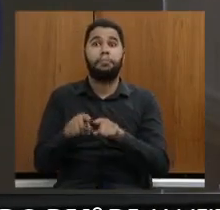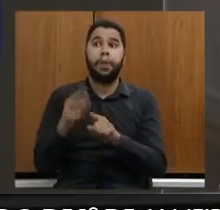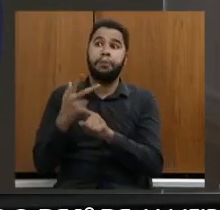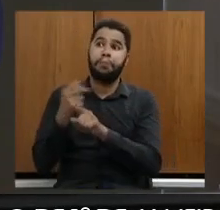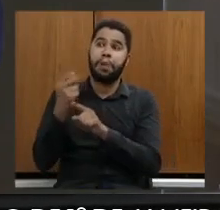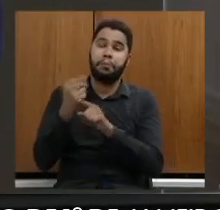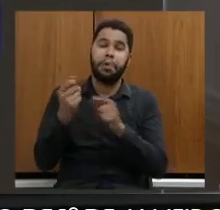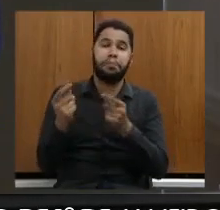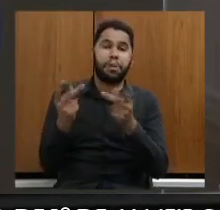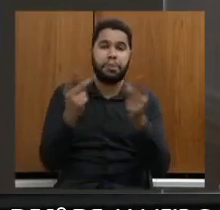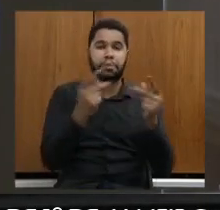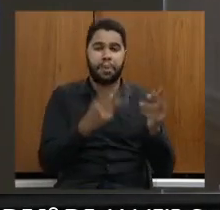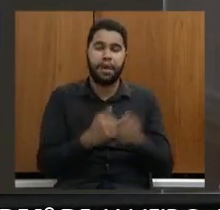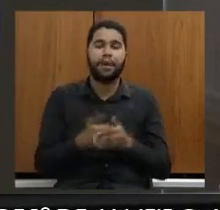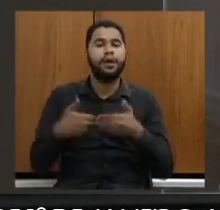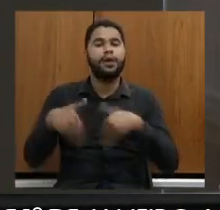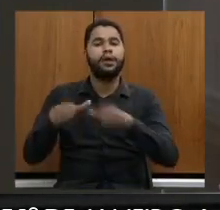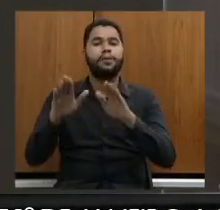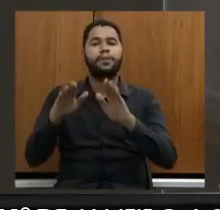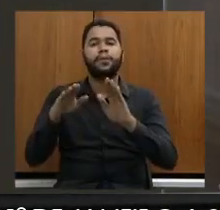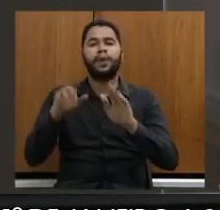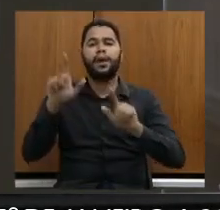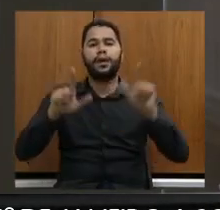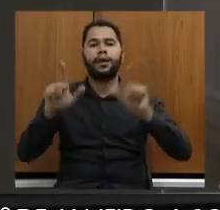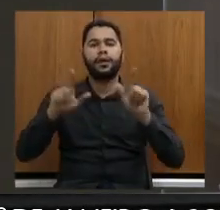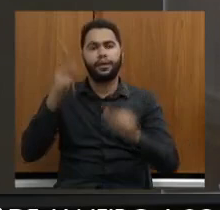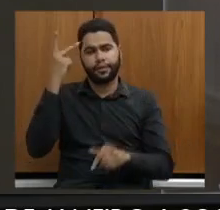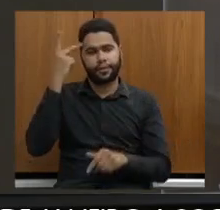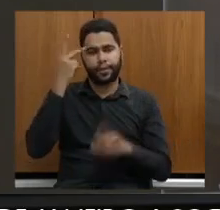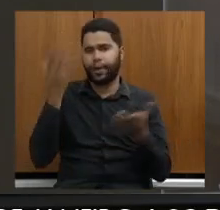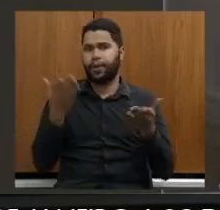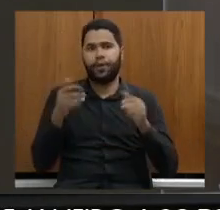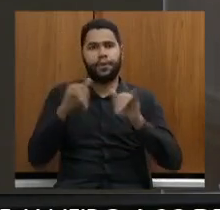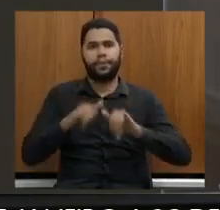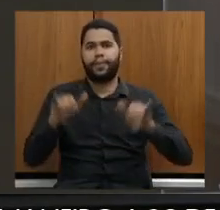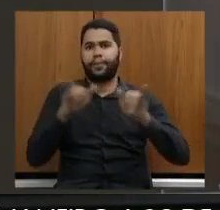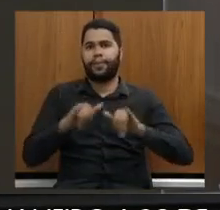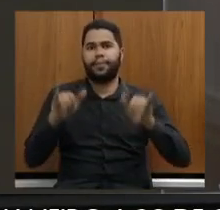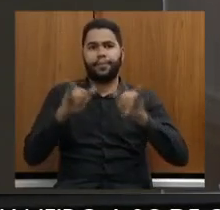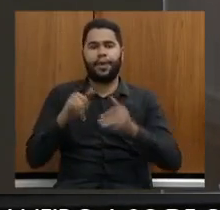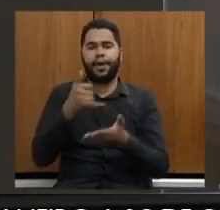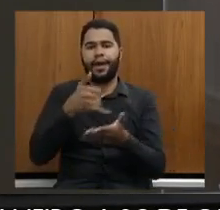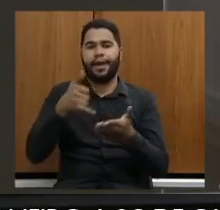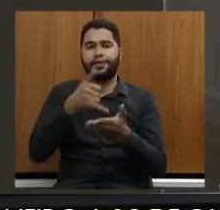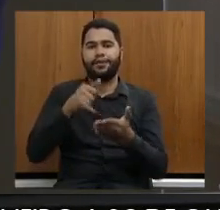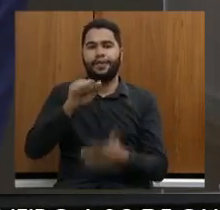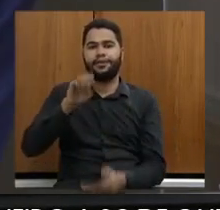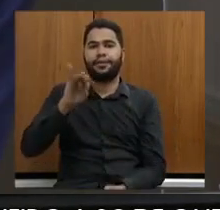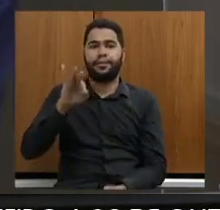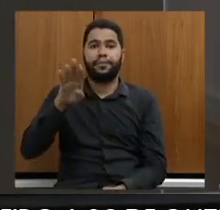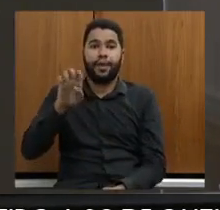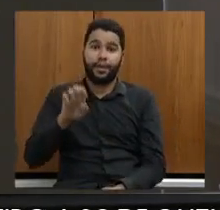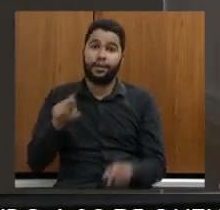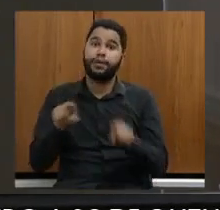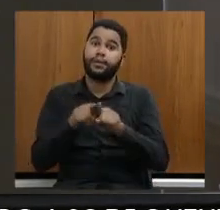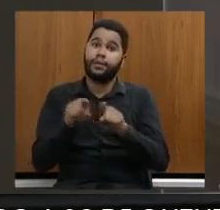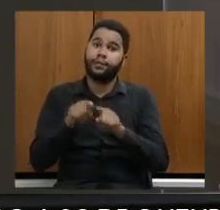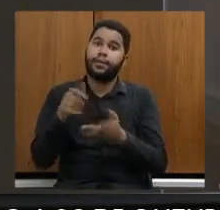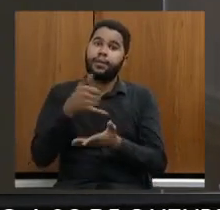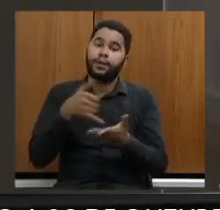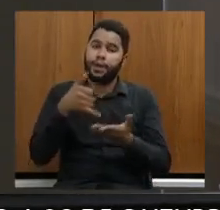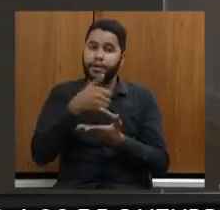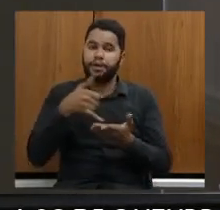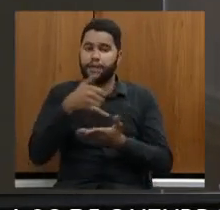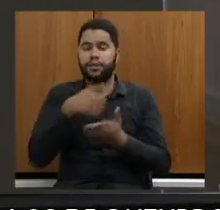até o governador eu vou no programa lá em São Paulo diz que agora todo mundo só fala nisso do azeite de abacate é excelente mas também o azeite